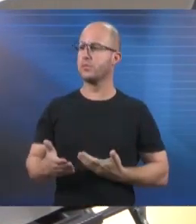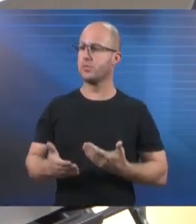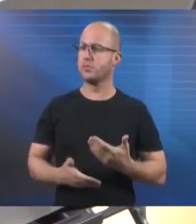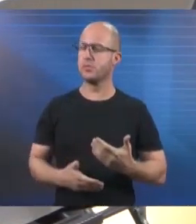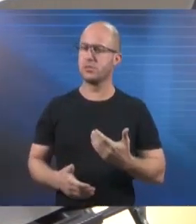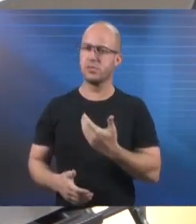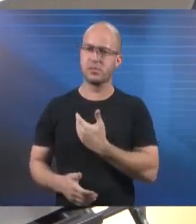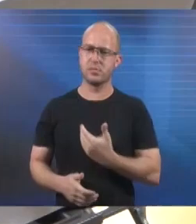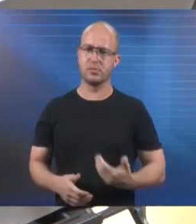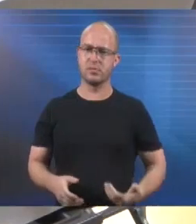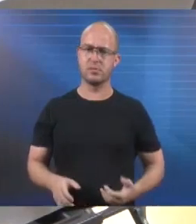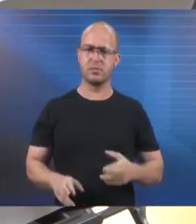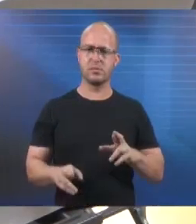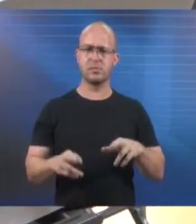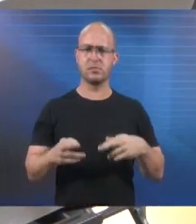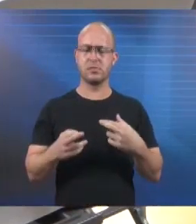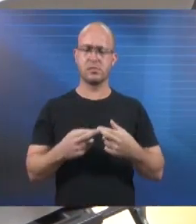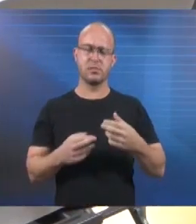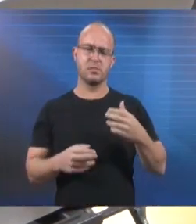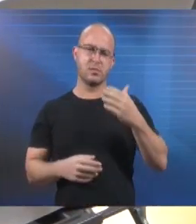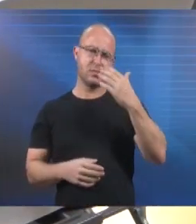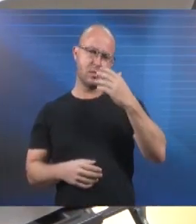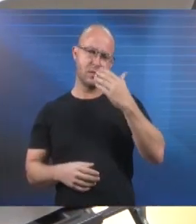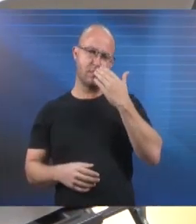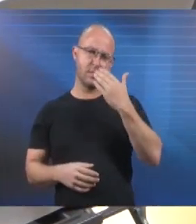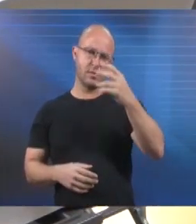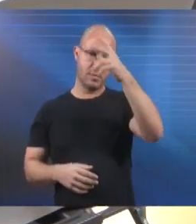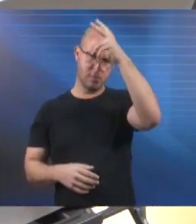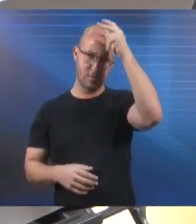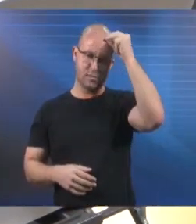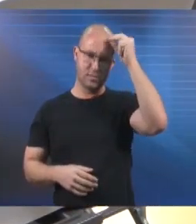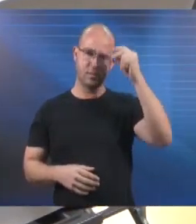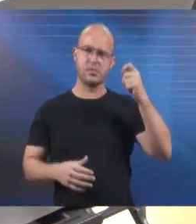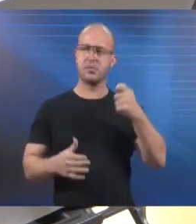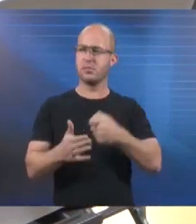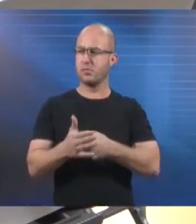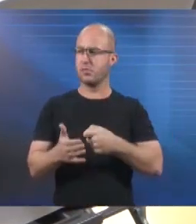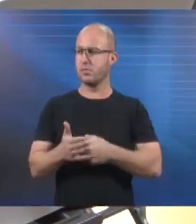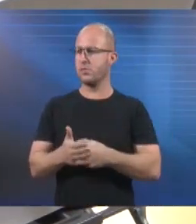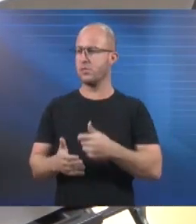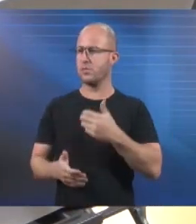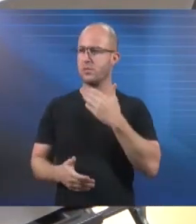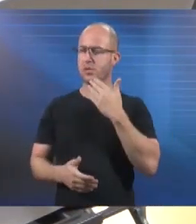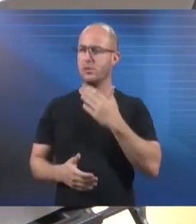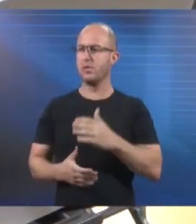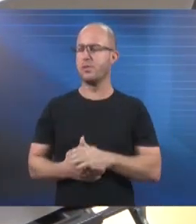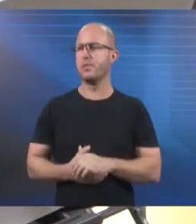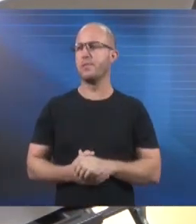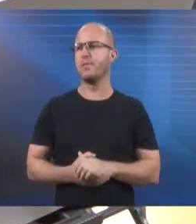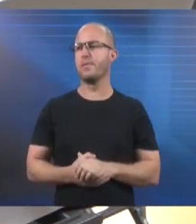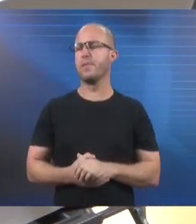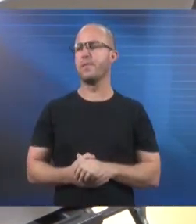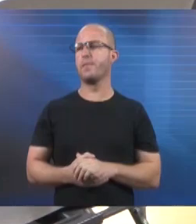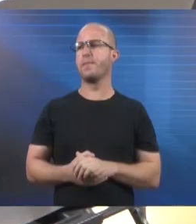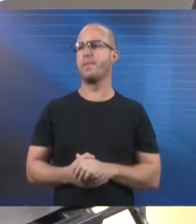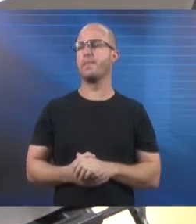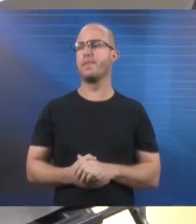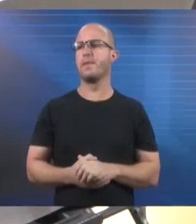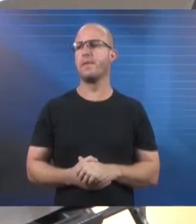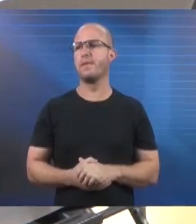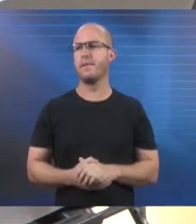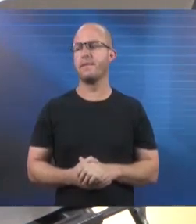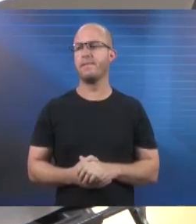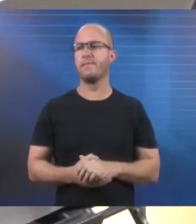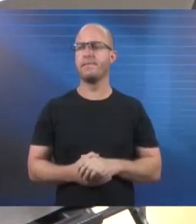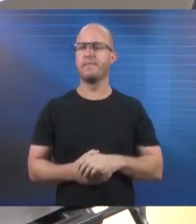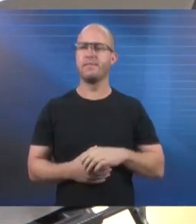públicos se reúnem na porta da prefeitura para fazer também suas cobranças suas reivindicações e serem recebidos pelo